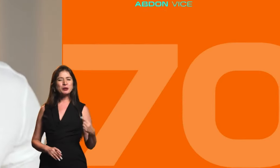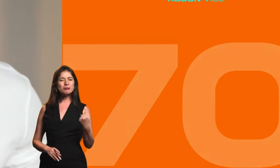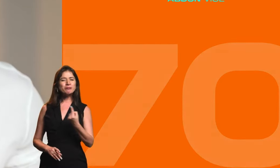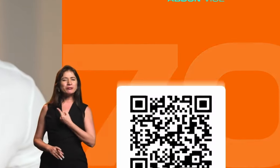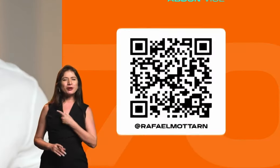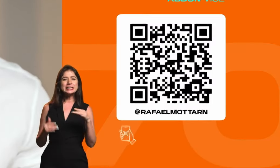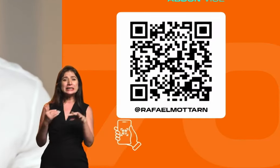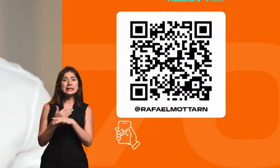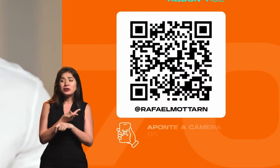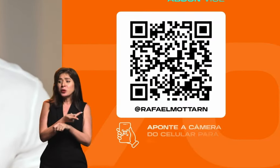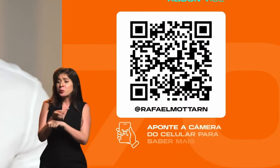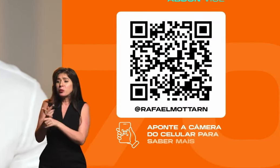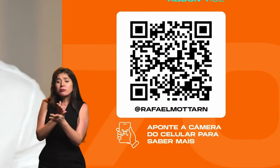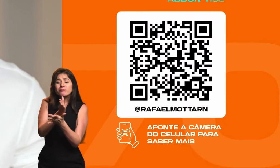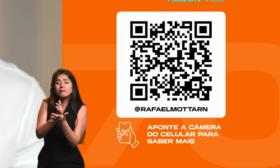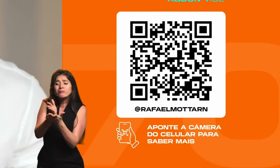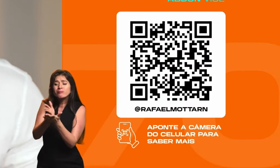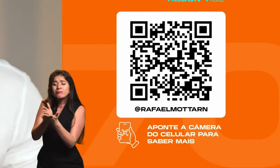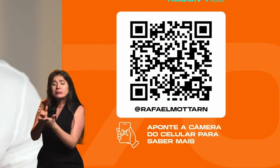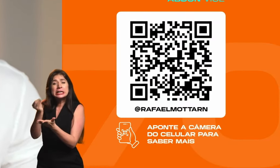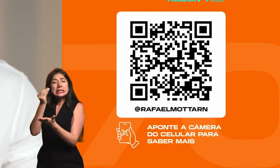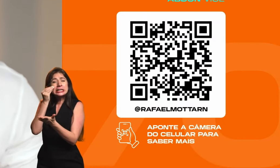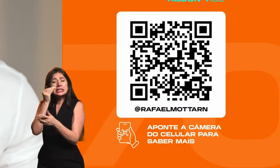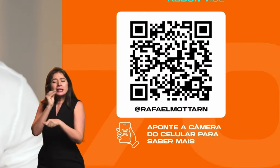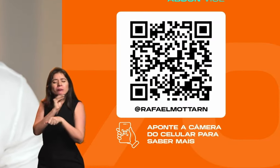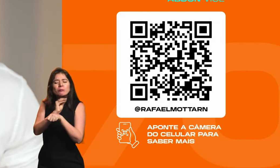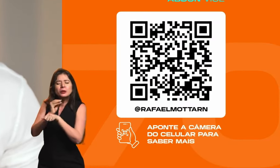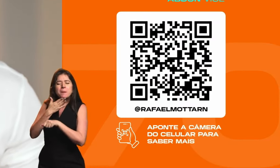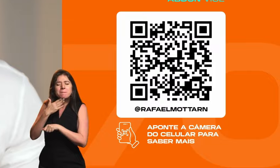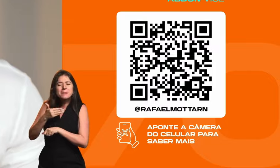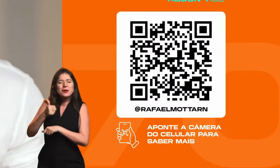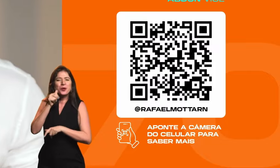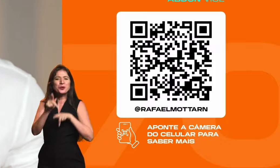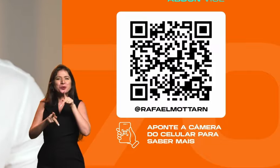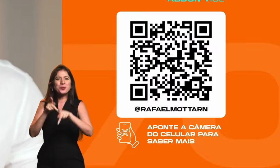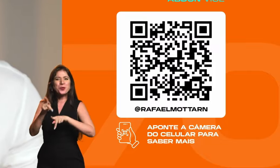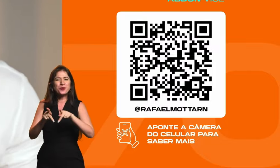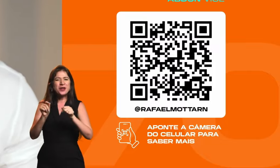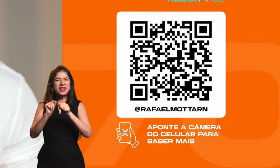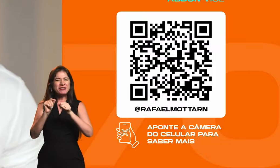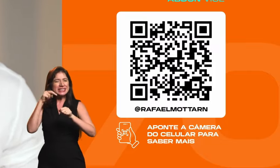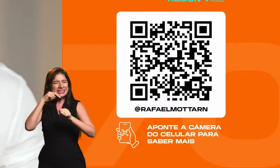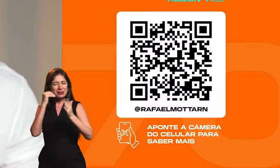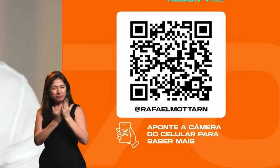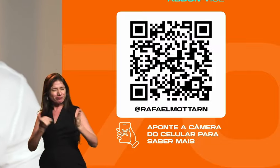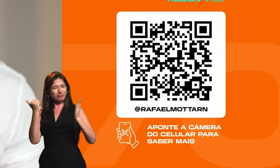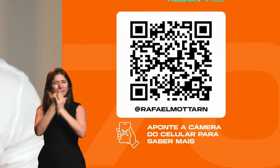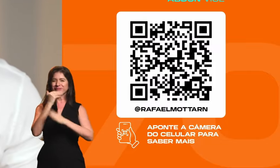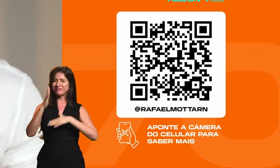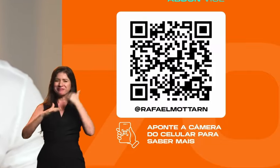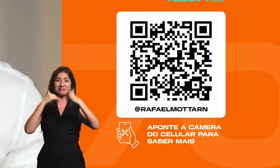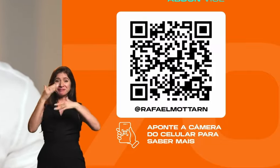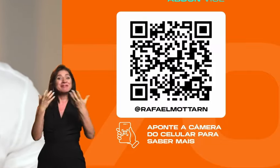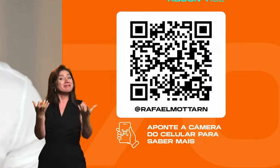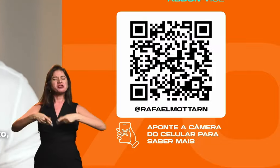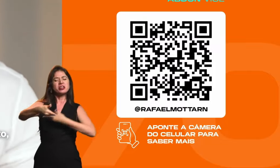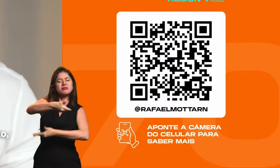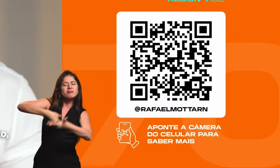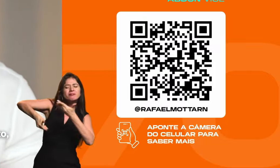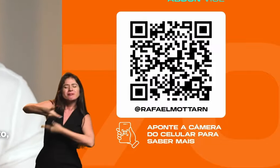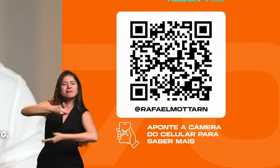Nossa cidade está clamando por uma alternativa viável para cuidar bem do nosso povo e fazer a nossa Natal dar o salto de desenvolvimento que tanto